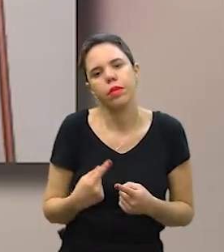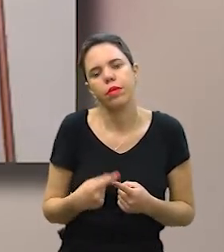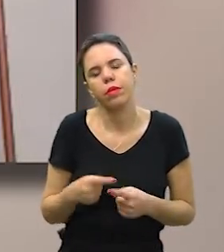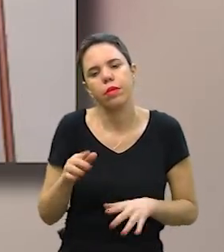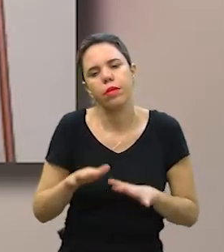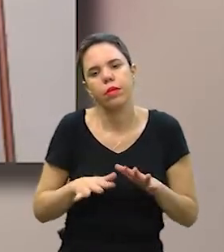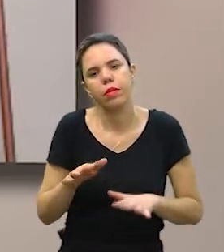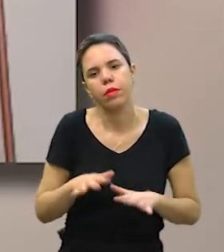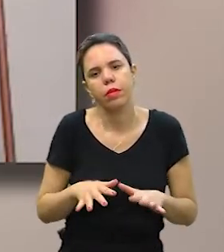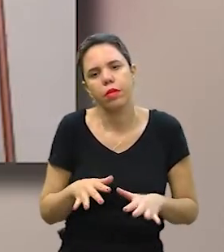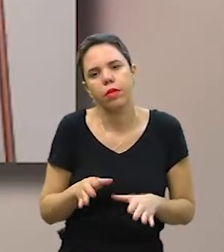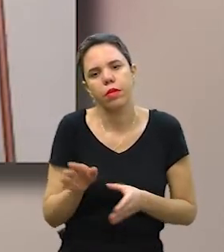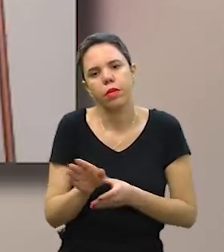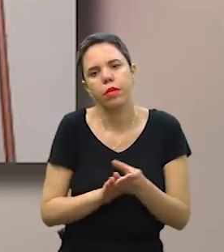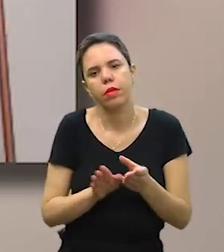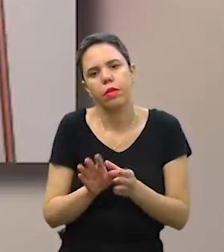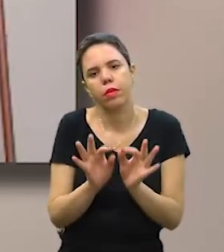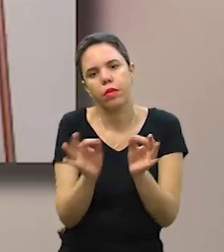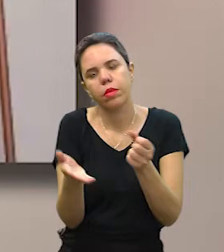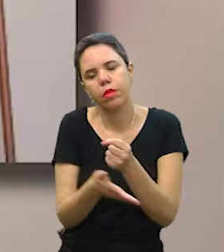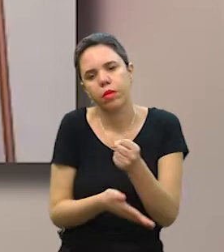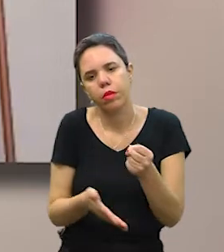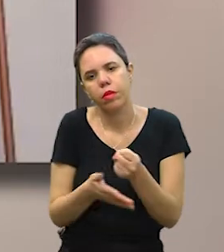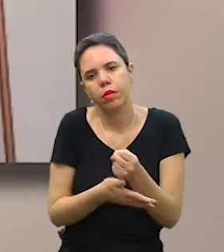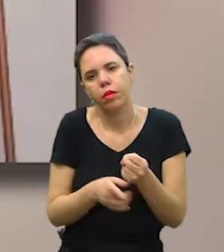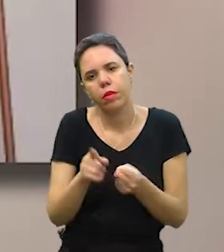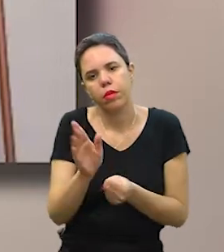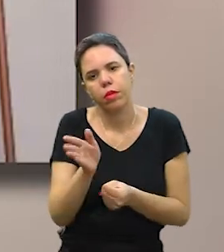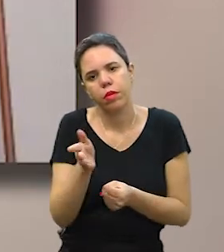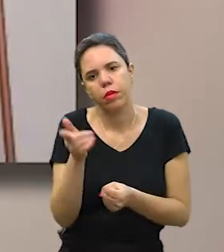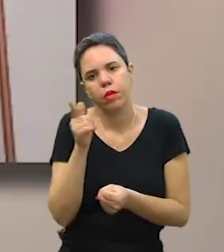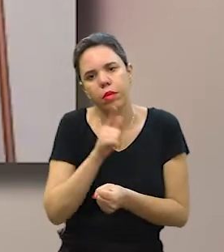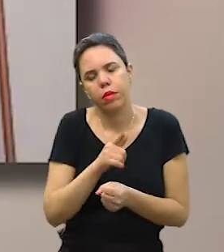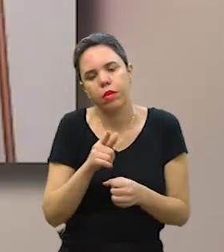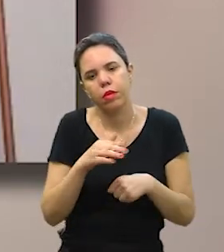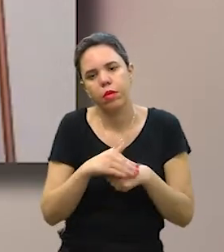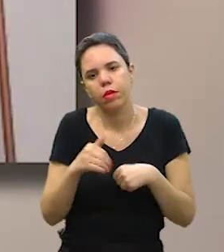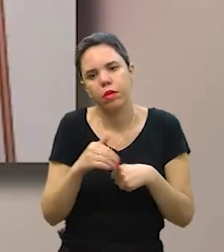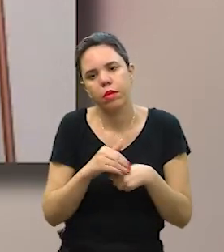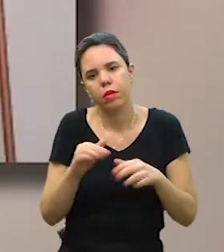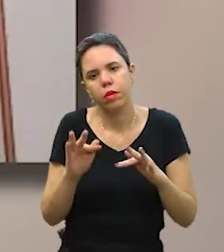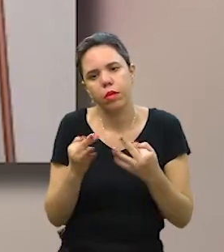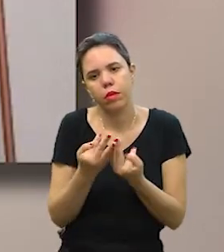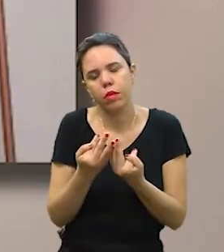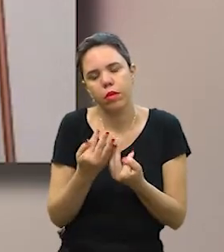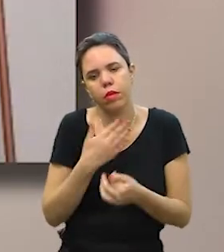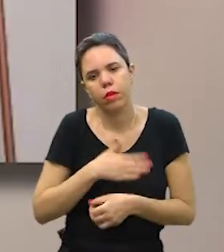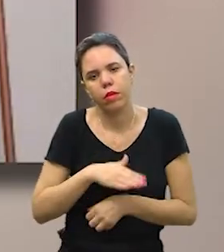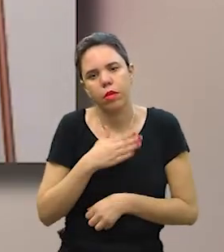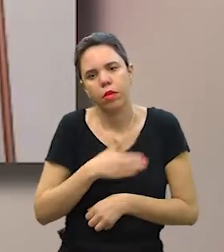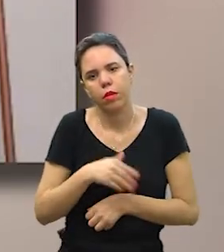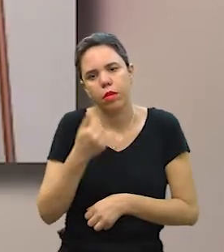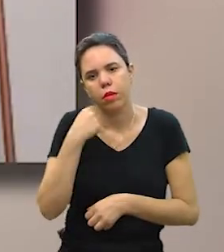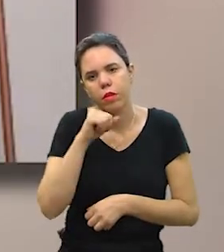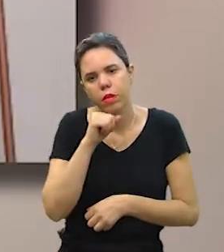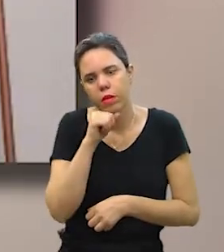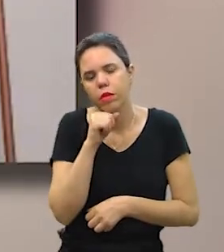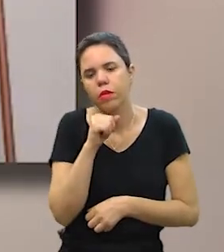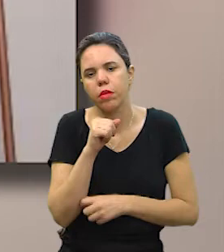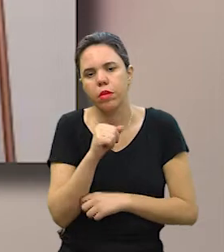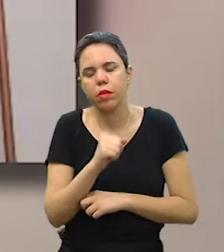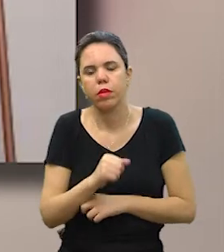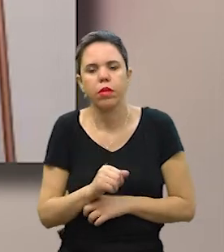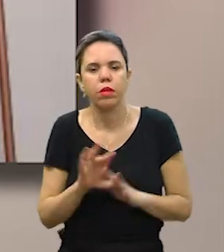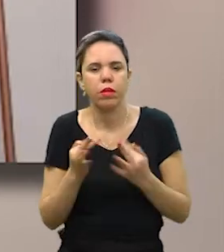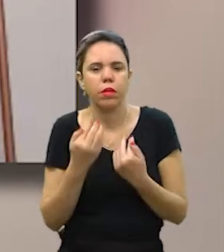Porque às vezes é uma orientação pequena que você já vai dar um conforto, que você já vai acalmar essa mamãe,